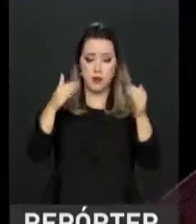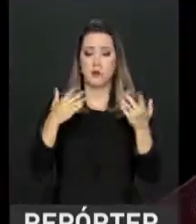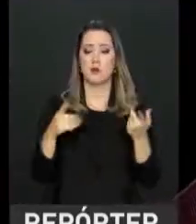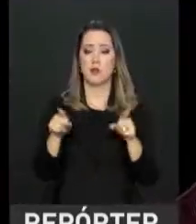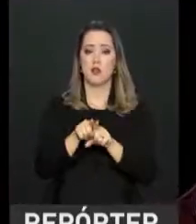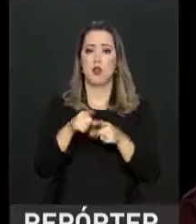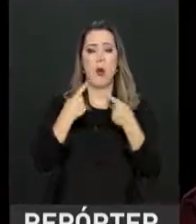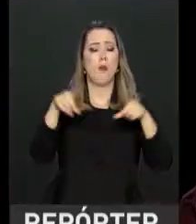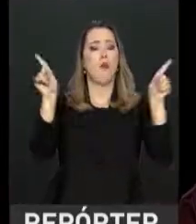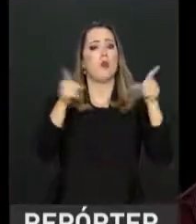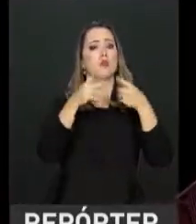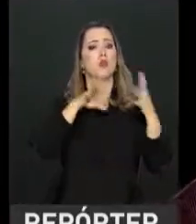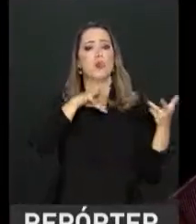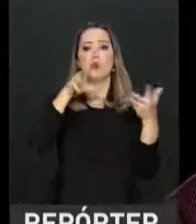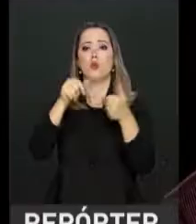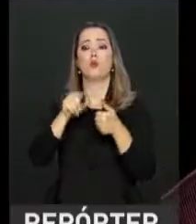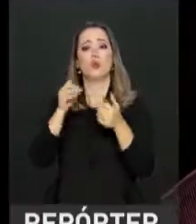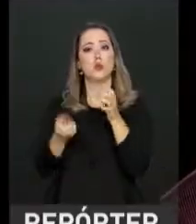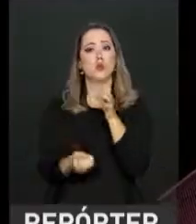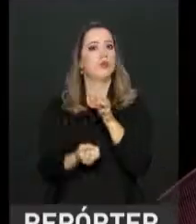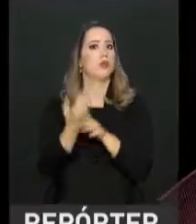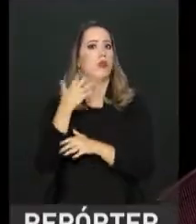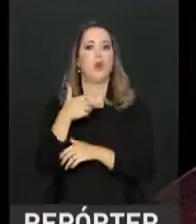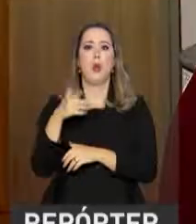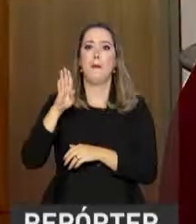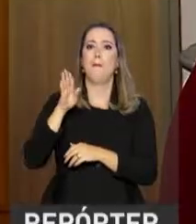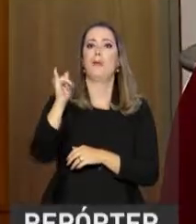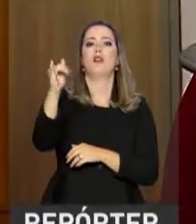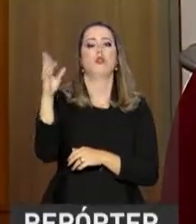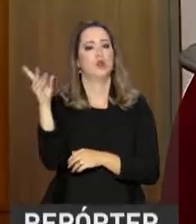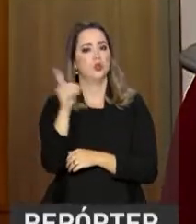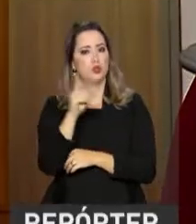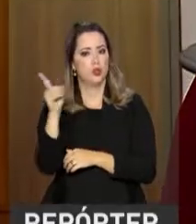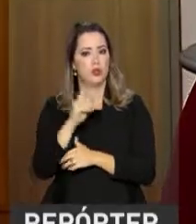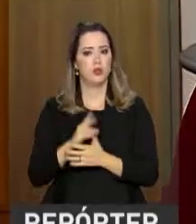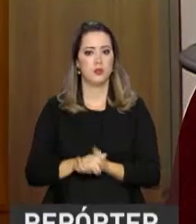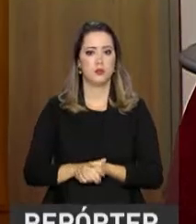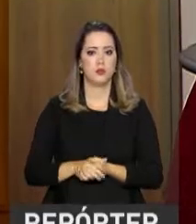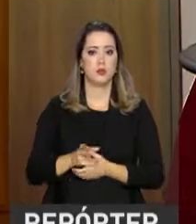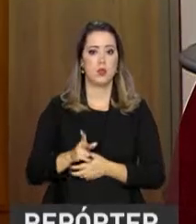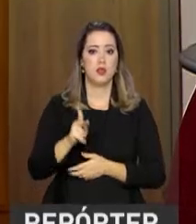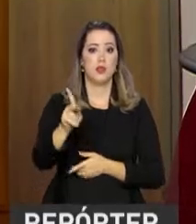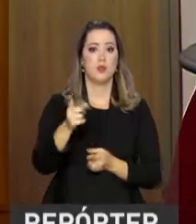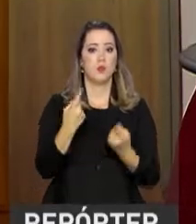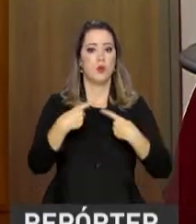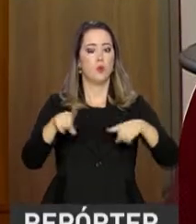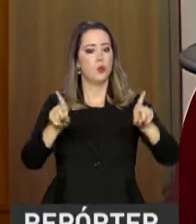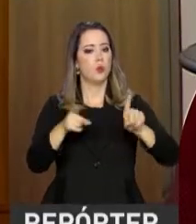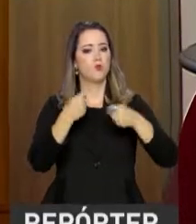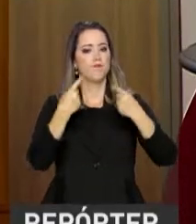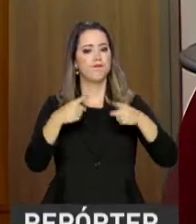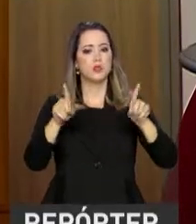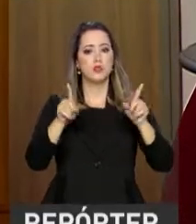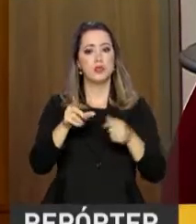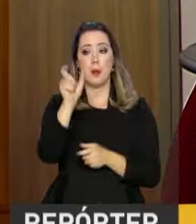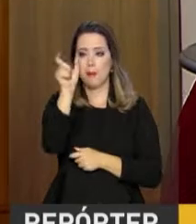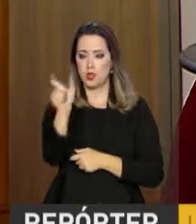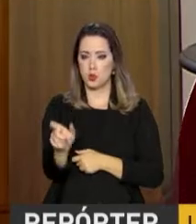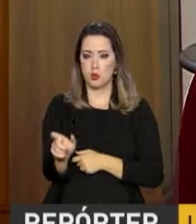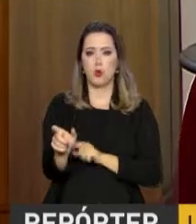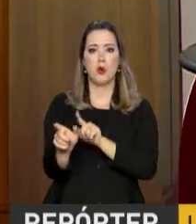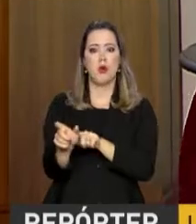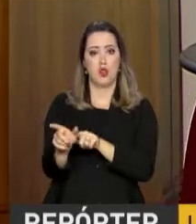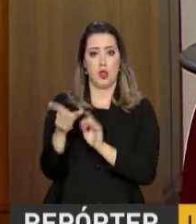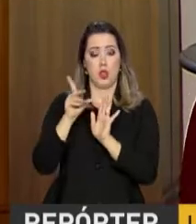a música no mundo inteiro gera bilhões de dólares. Né? Sempre que uma música é tocada numa rádio, o autor da composição